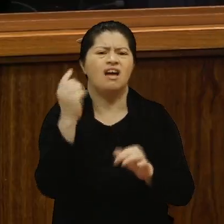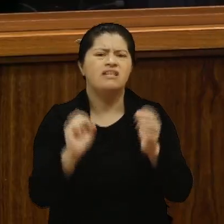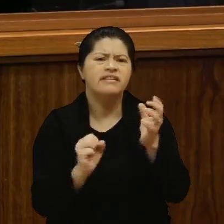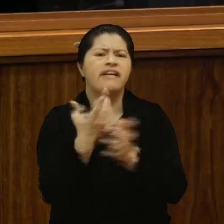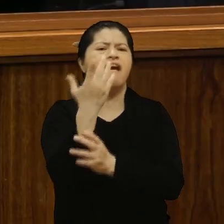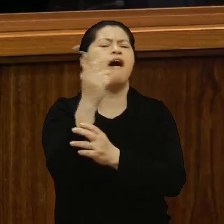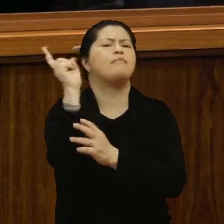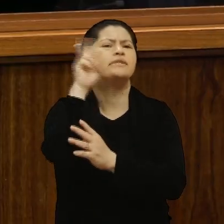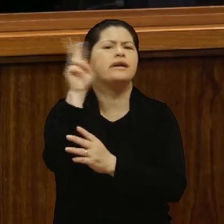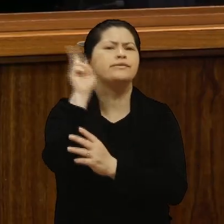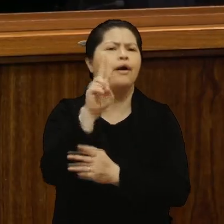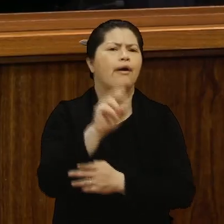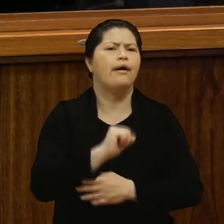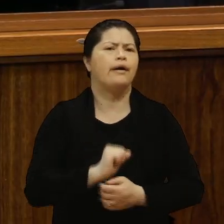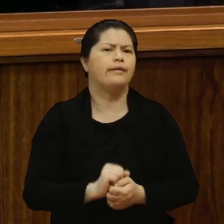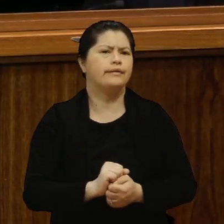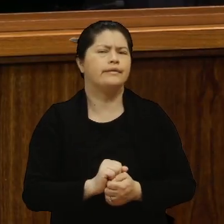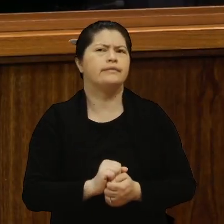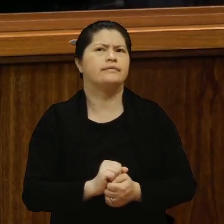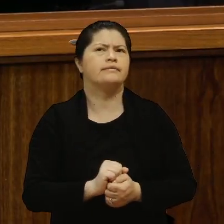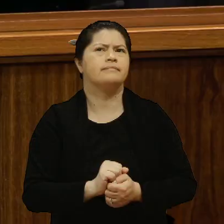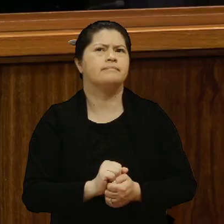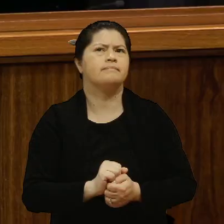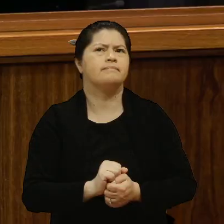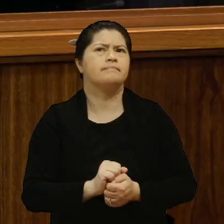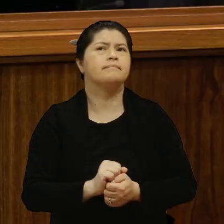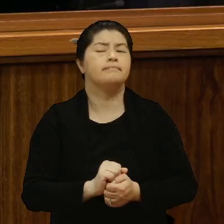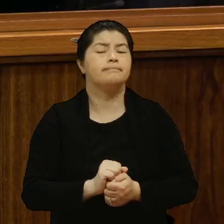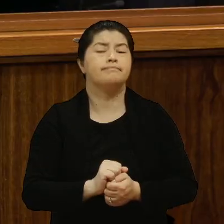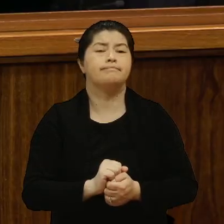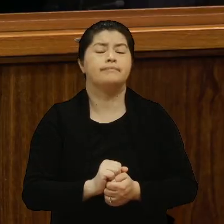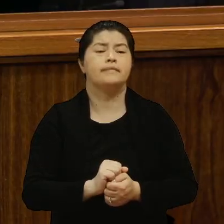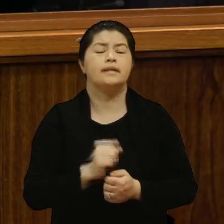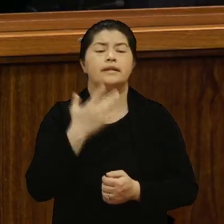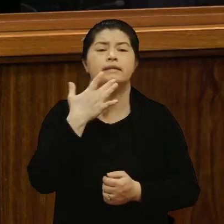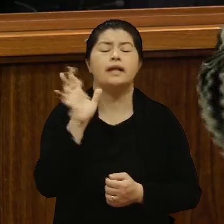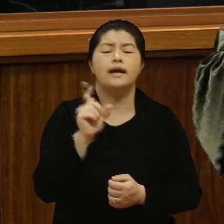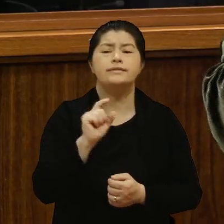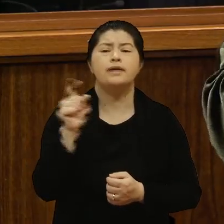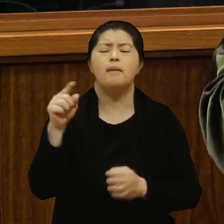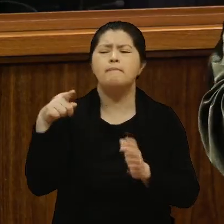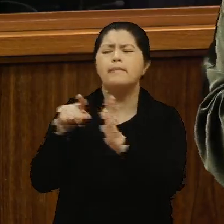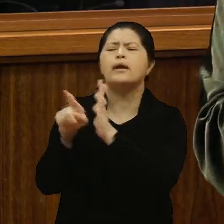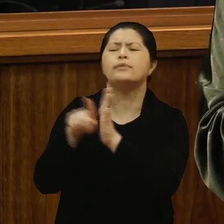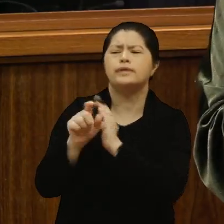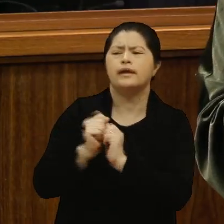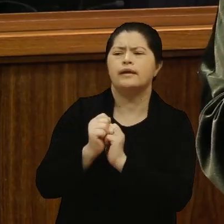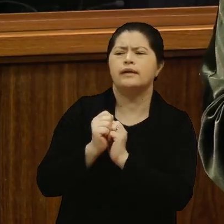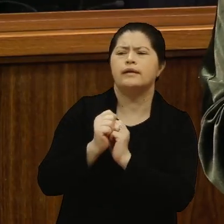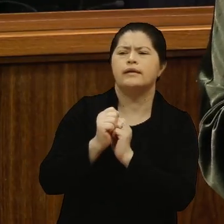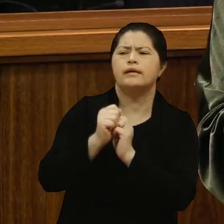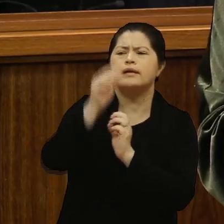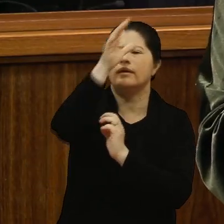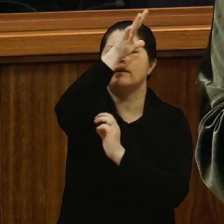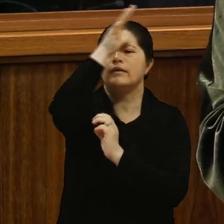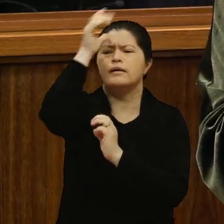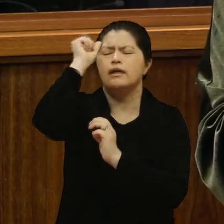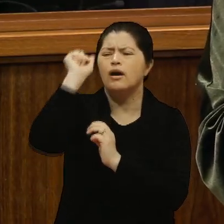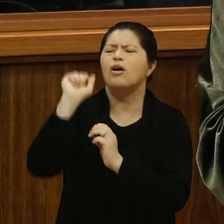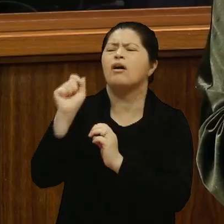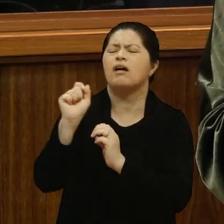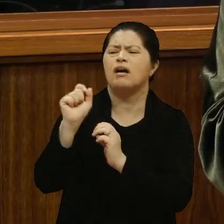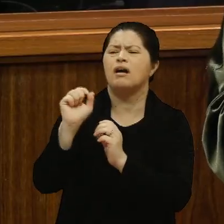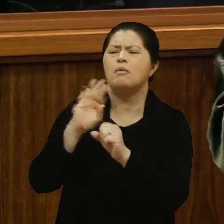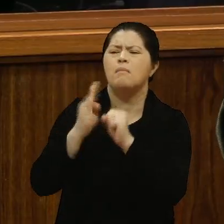aquela história. Naquela mesma tarde, eu perguntei para o prefeito sobre o Alvorada, ele